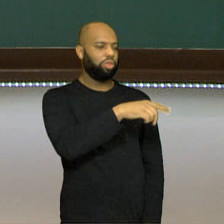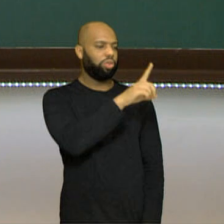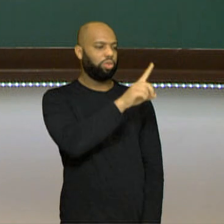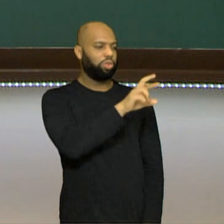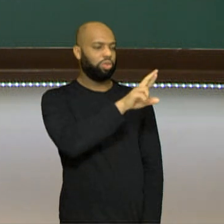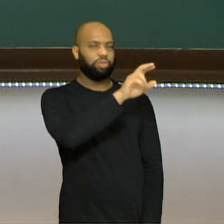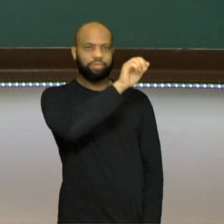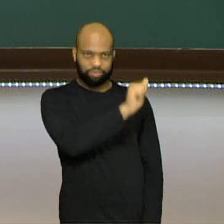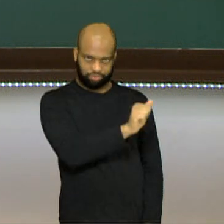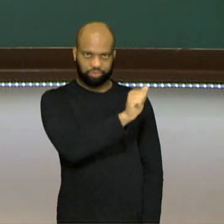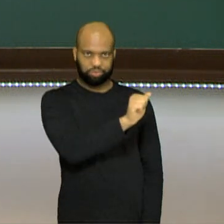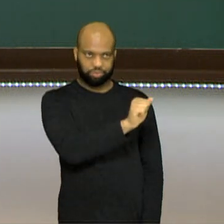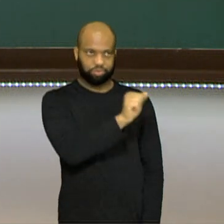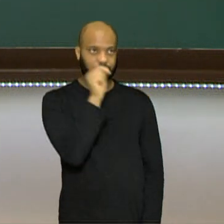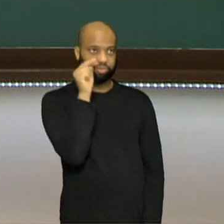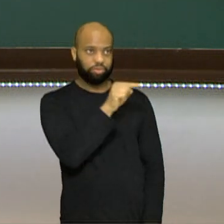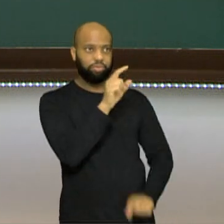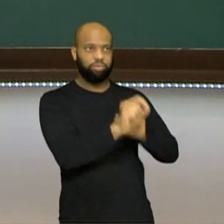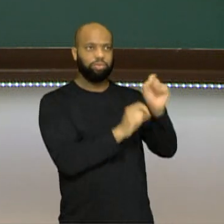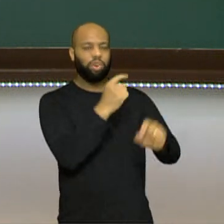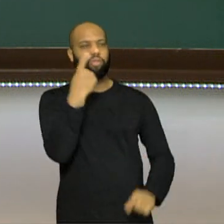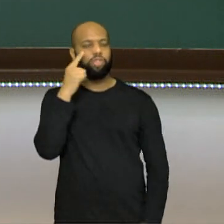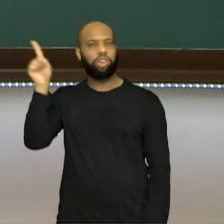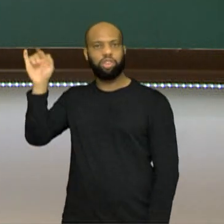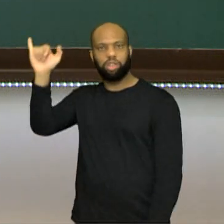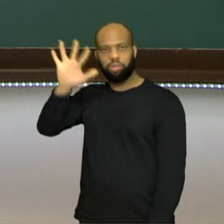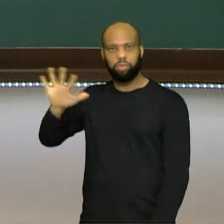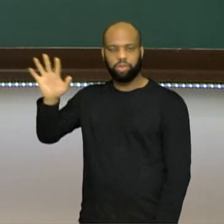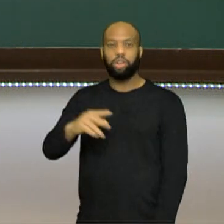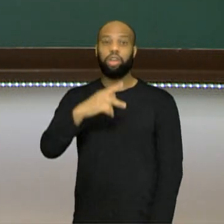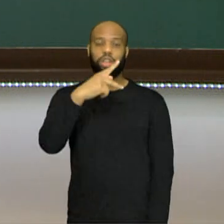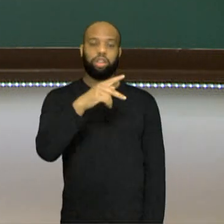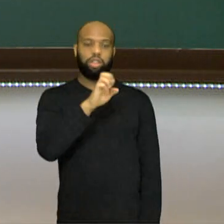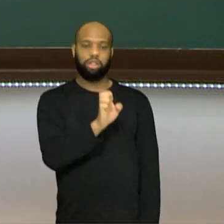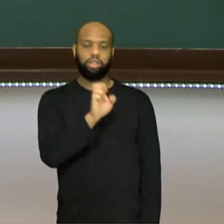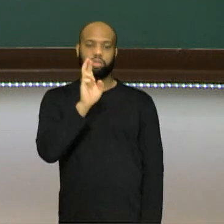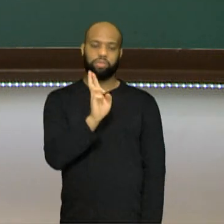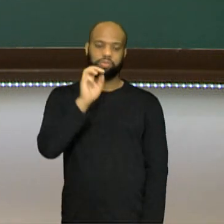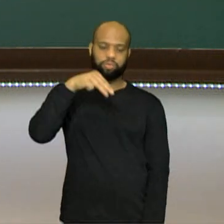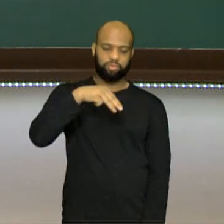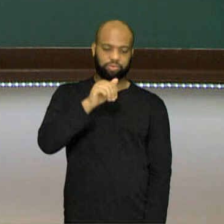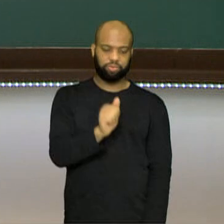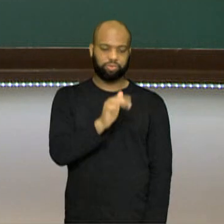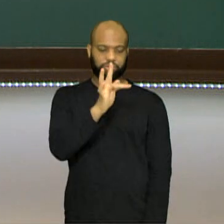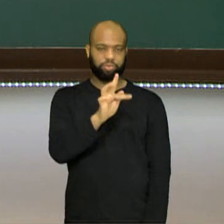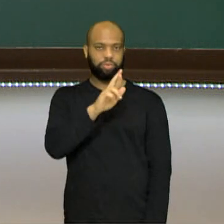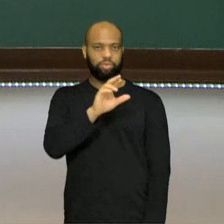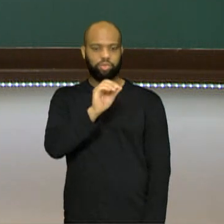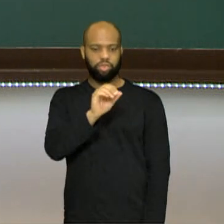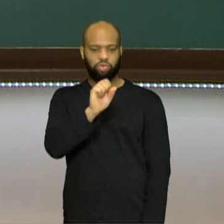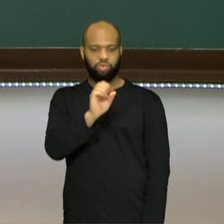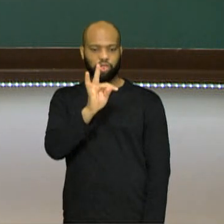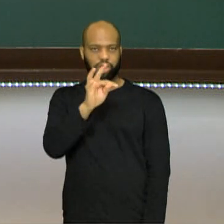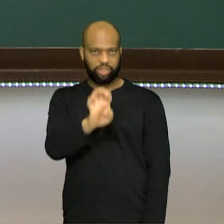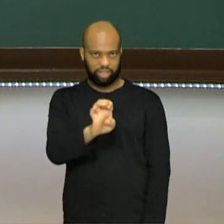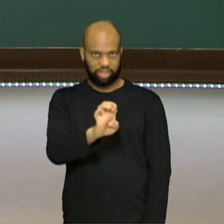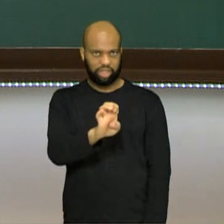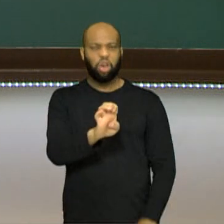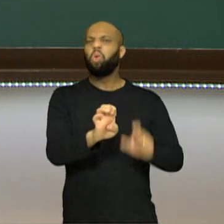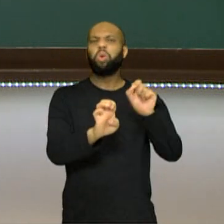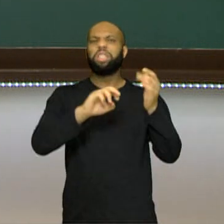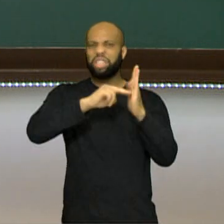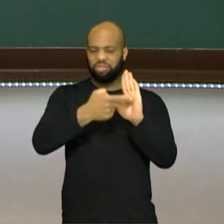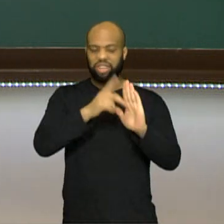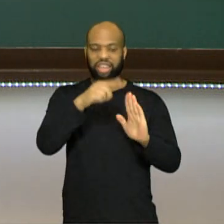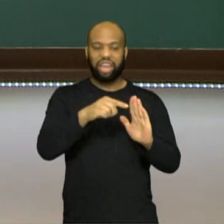no permafrost. Só lembrando o que é o permafrost. Permafrost é um lugar onde o solo é constantemente